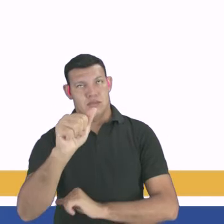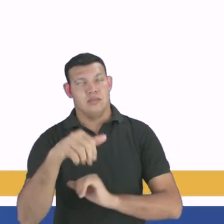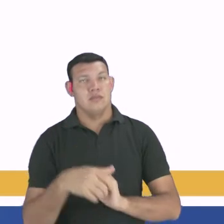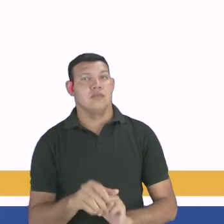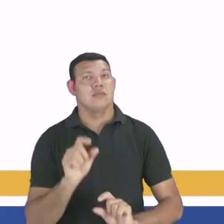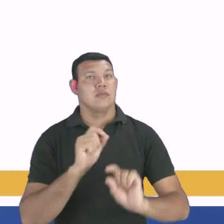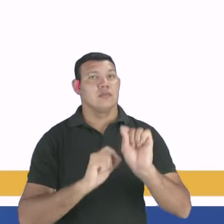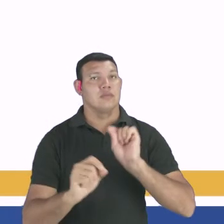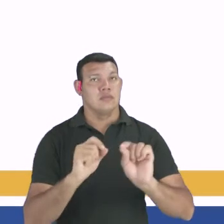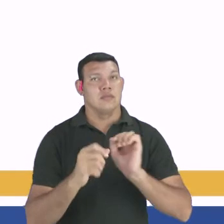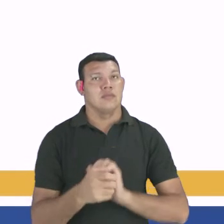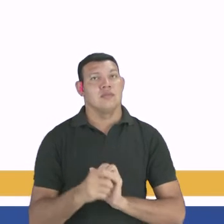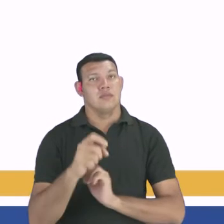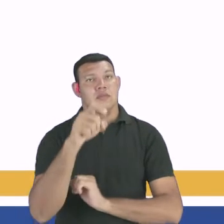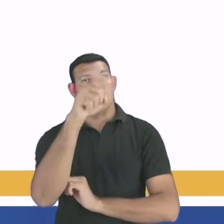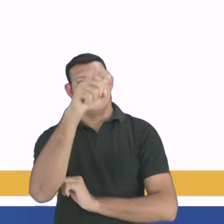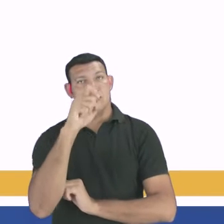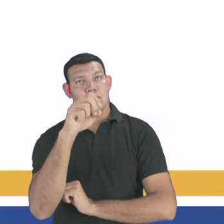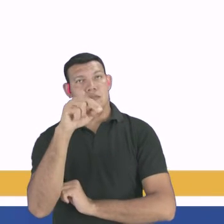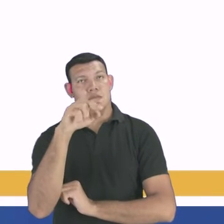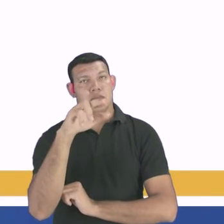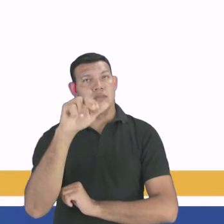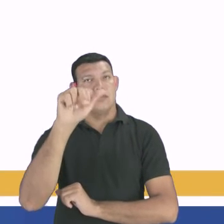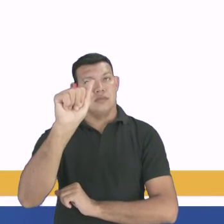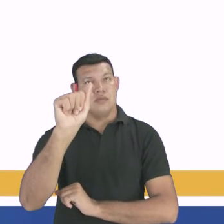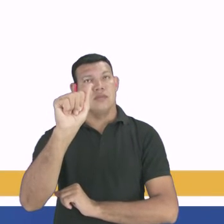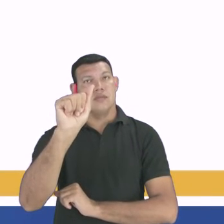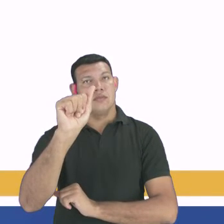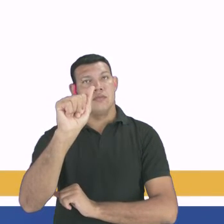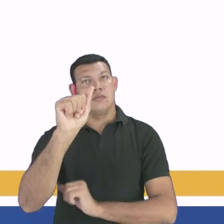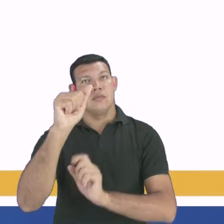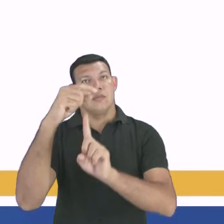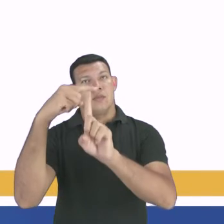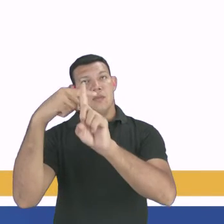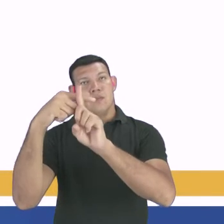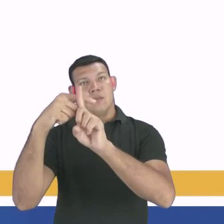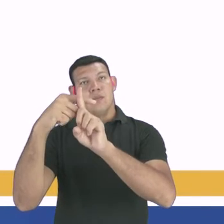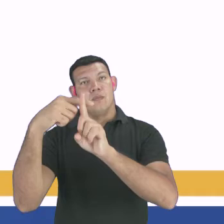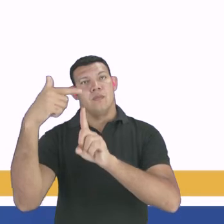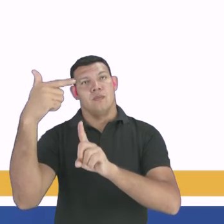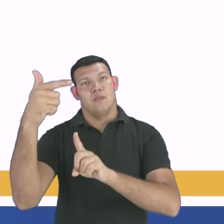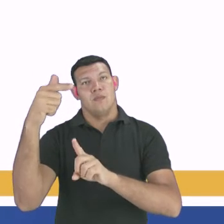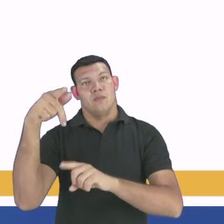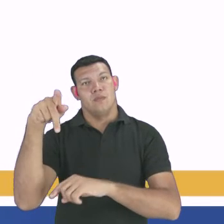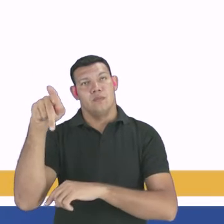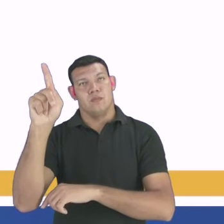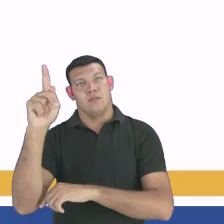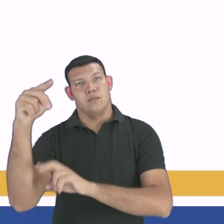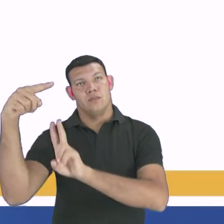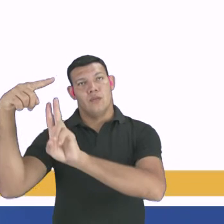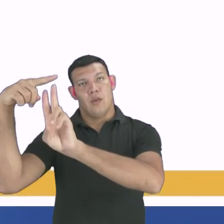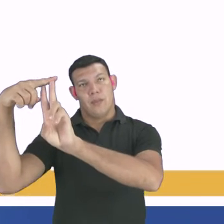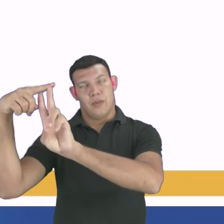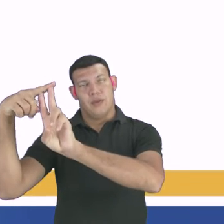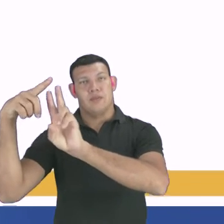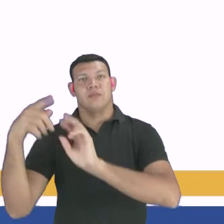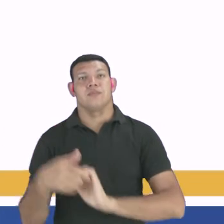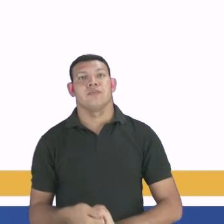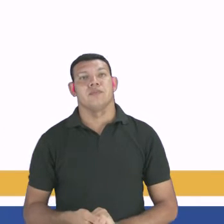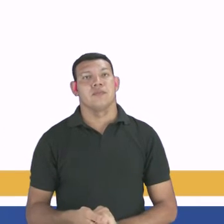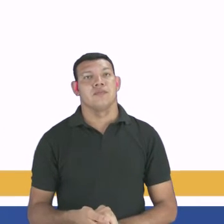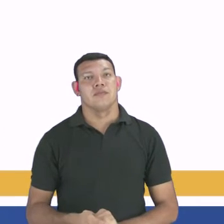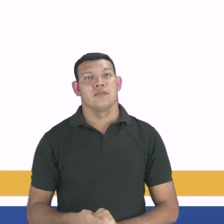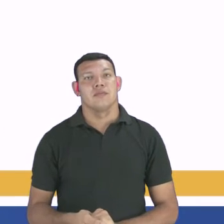que o meu x = a E aí você vai perceber a característica de ângulos do